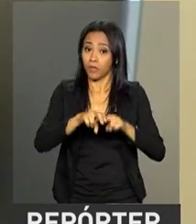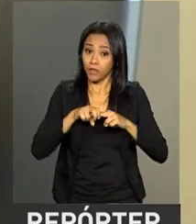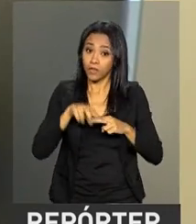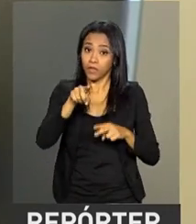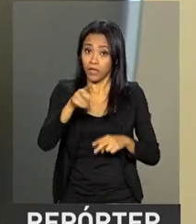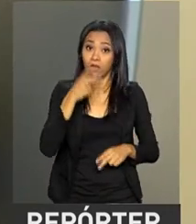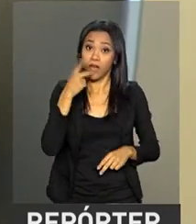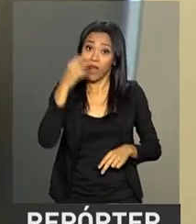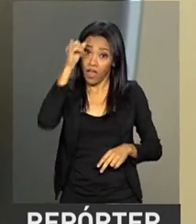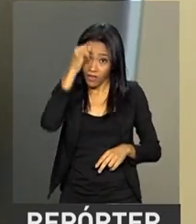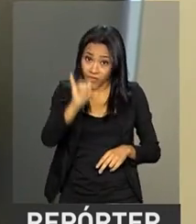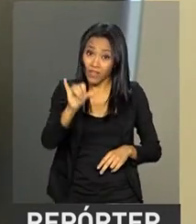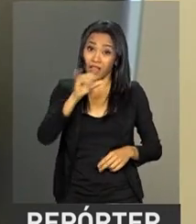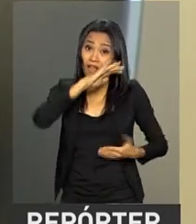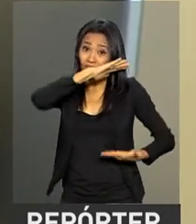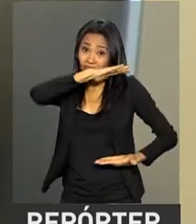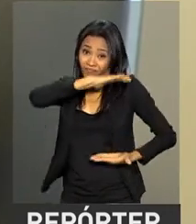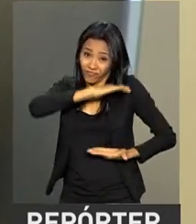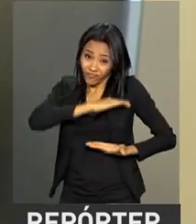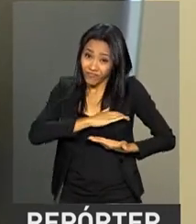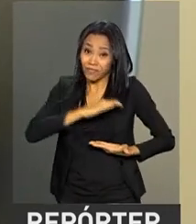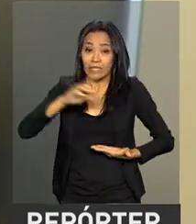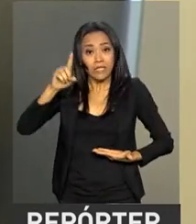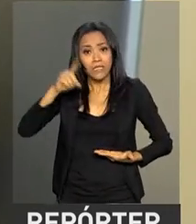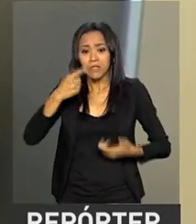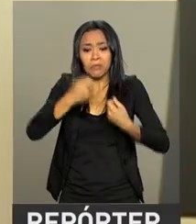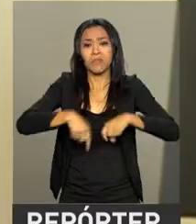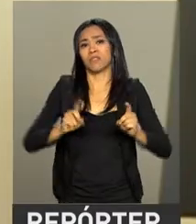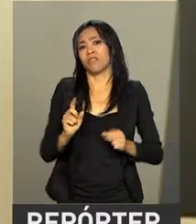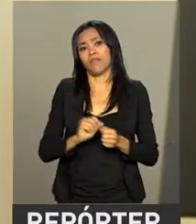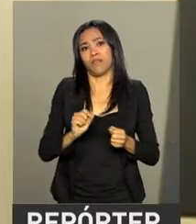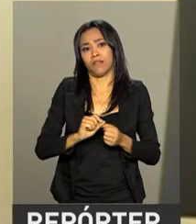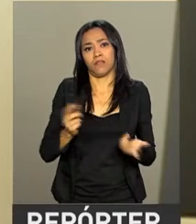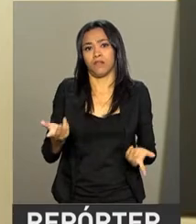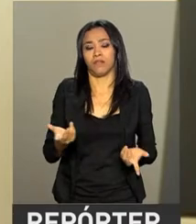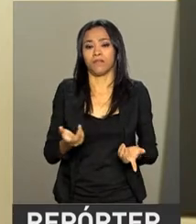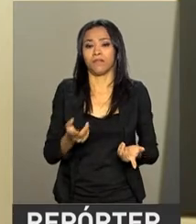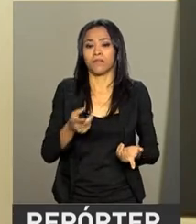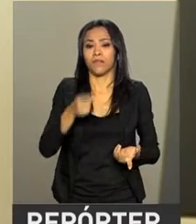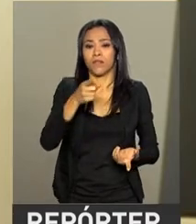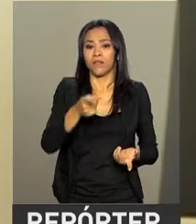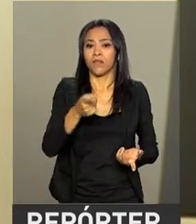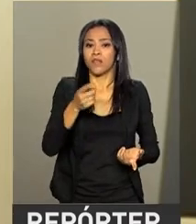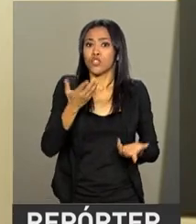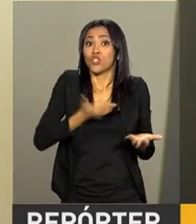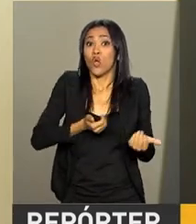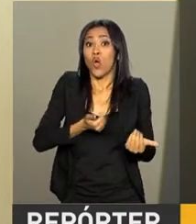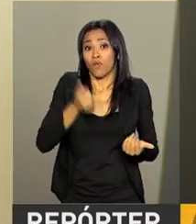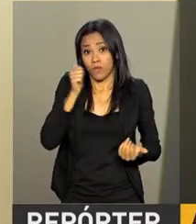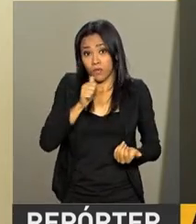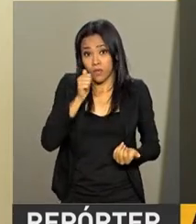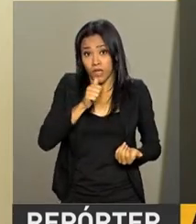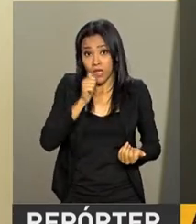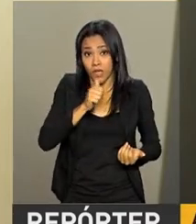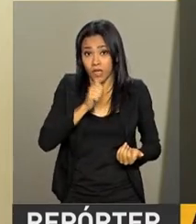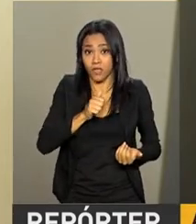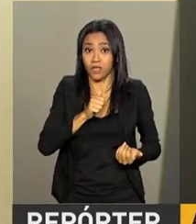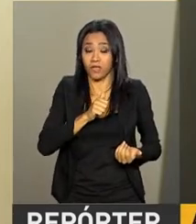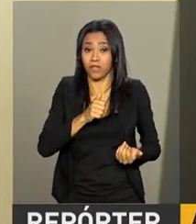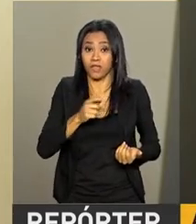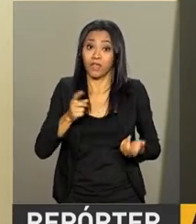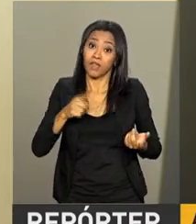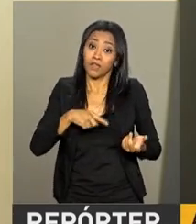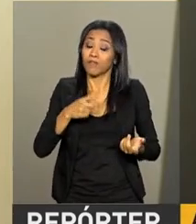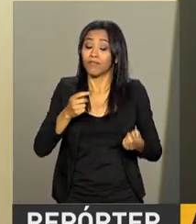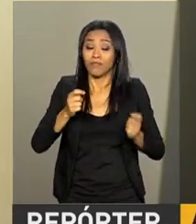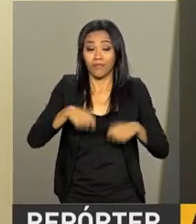evitar mamografias de rotina desnecessárias é um bom há mulheres muito jovens que é de uma muito mais denso tecido